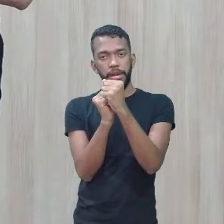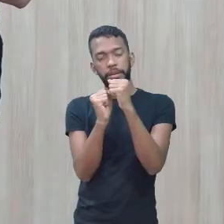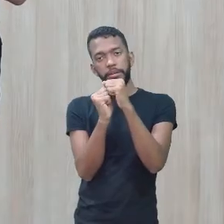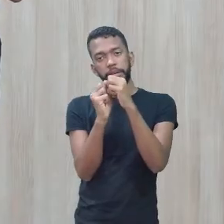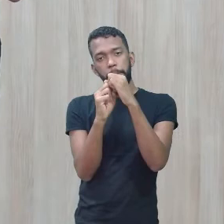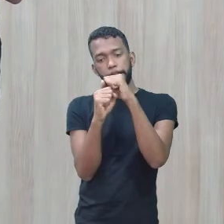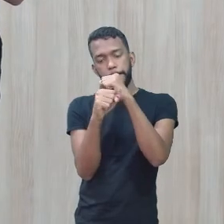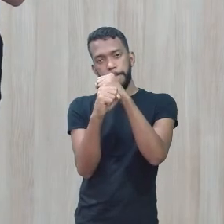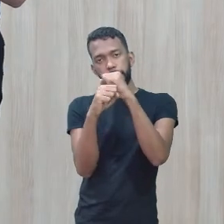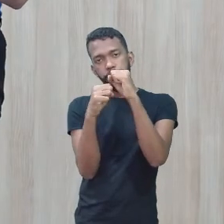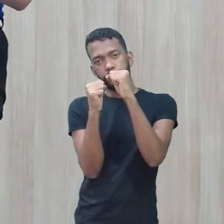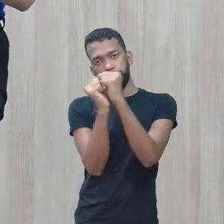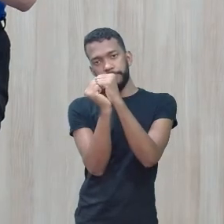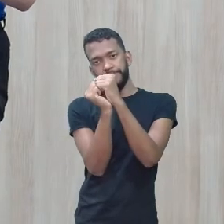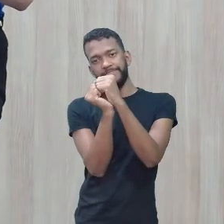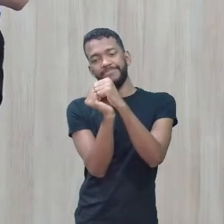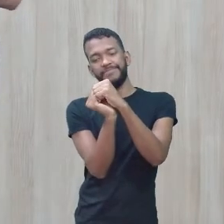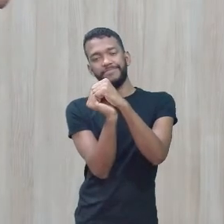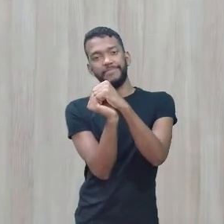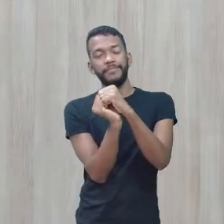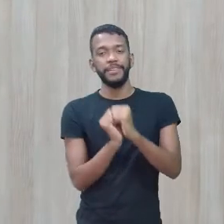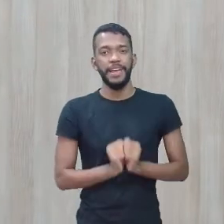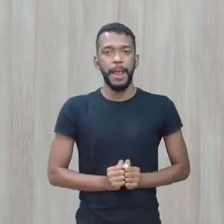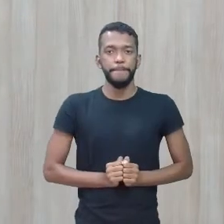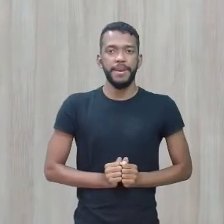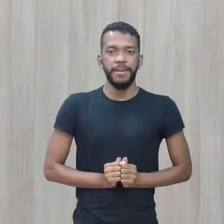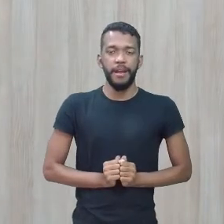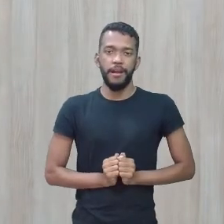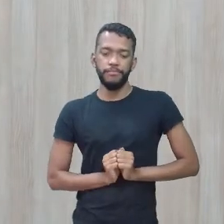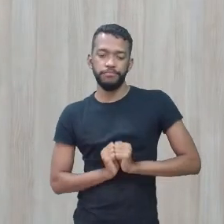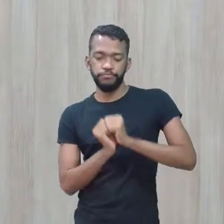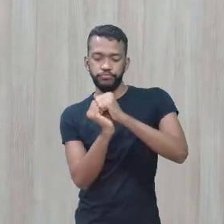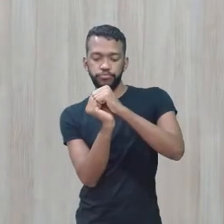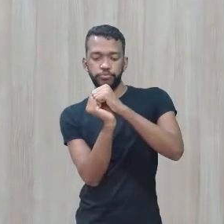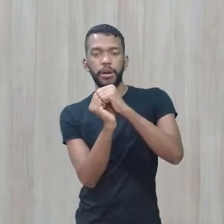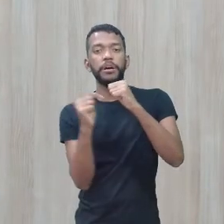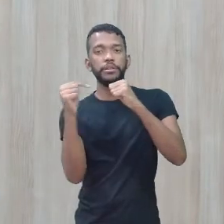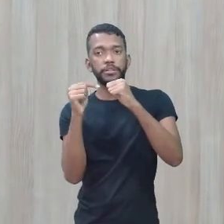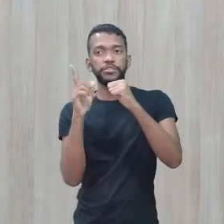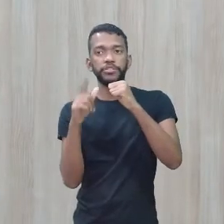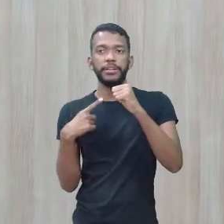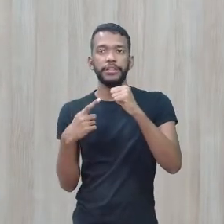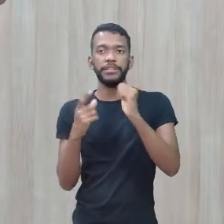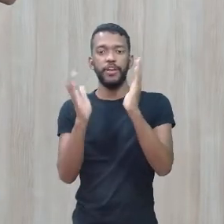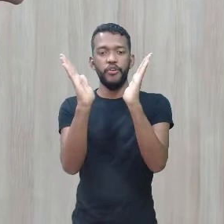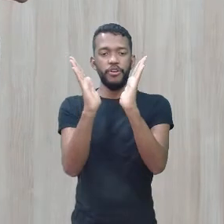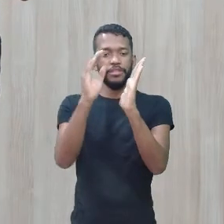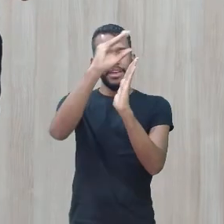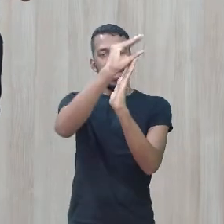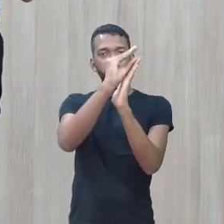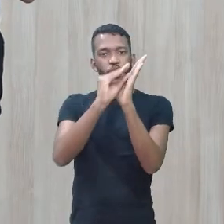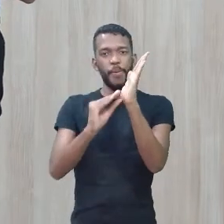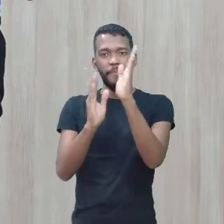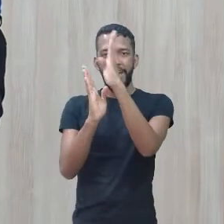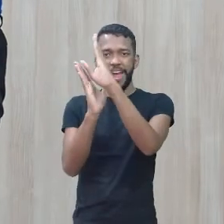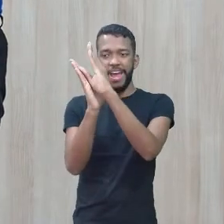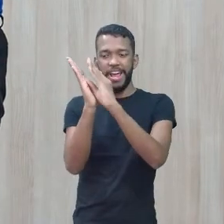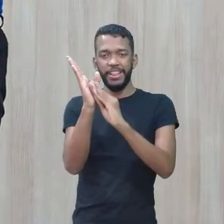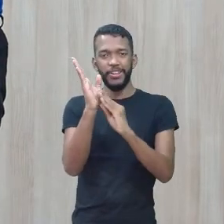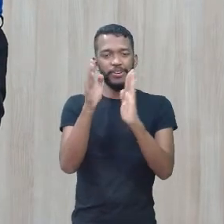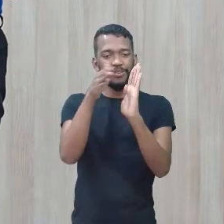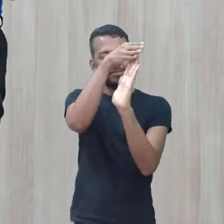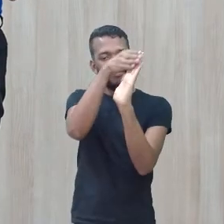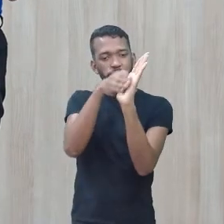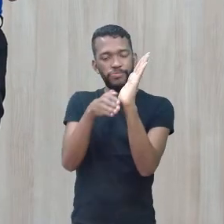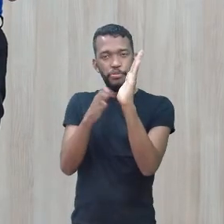embrião. Quando forma-se o embrião, ele vai implantando-se no endométrio do útero. O endométrio é uma